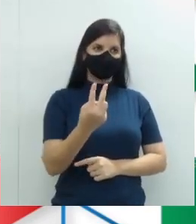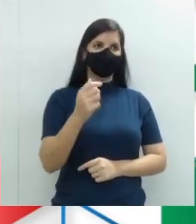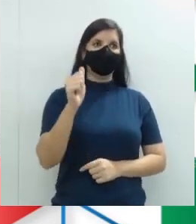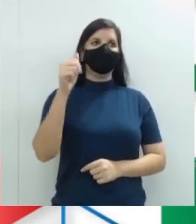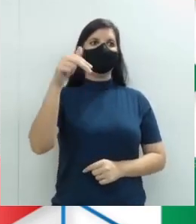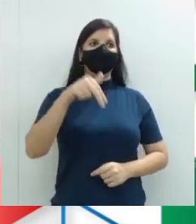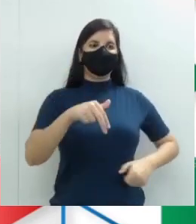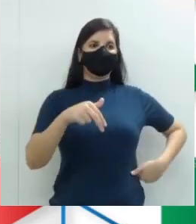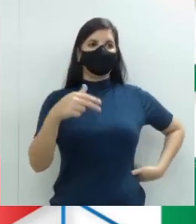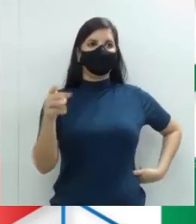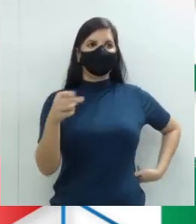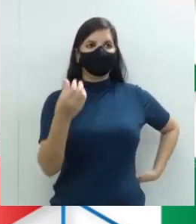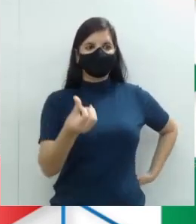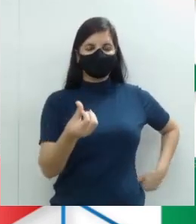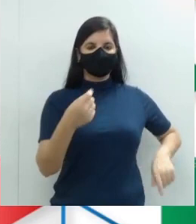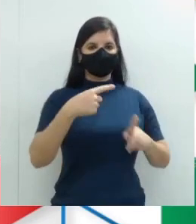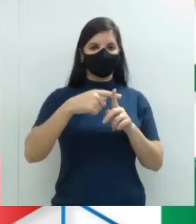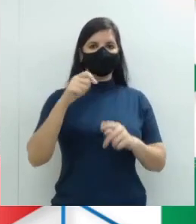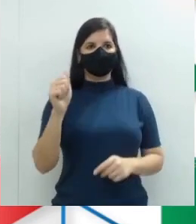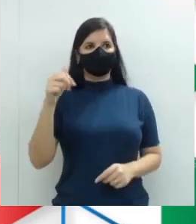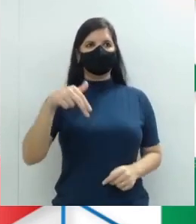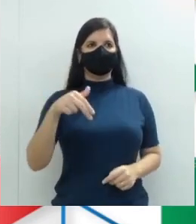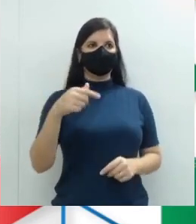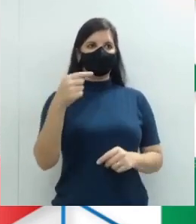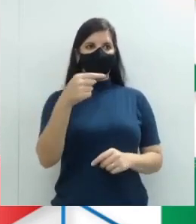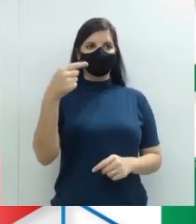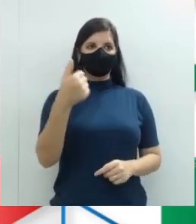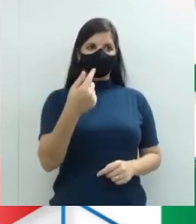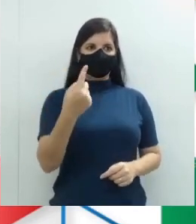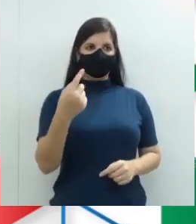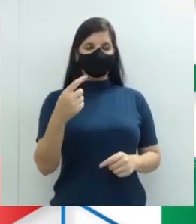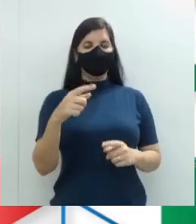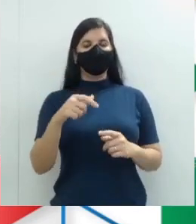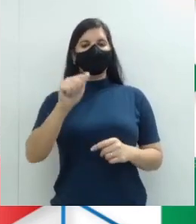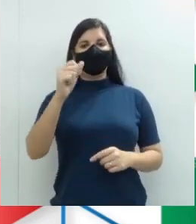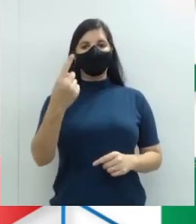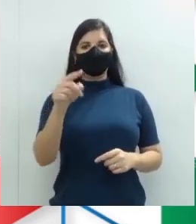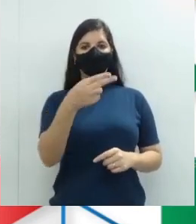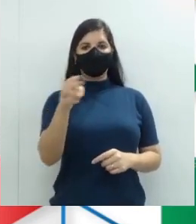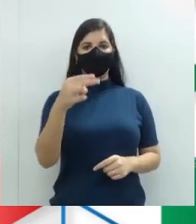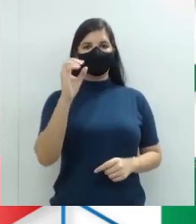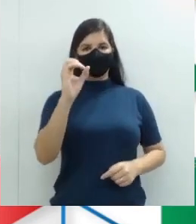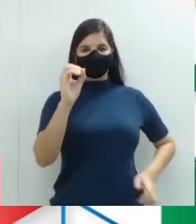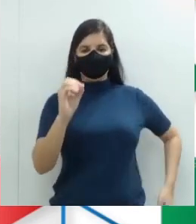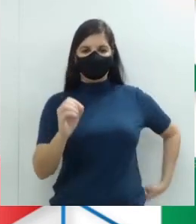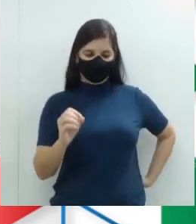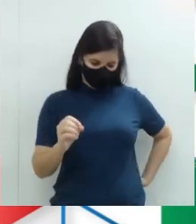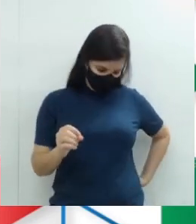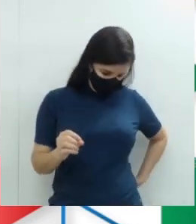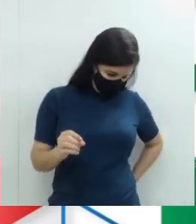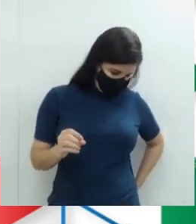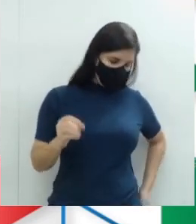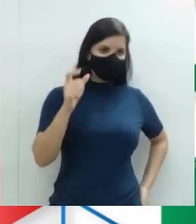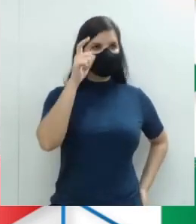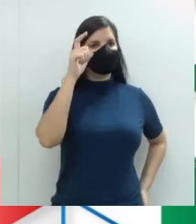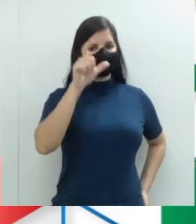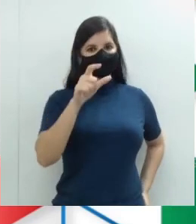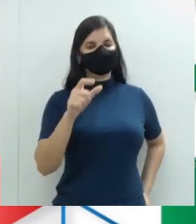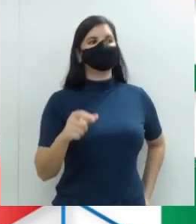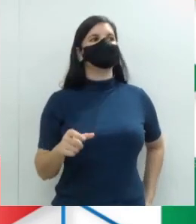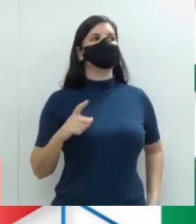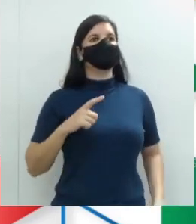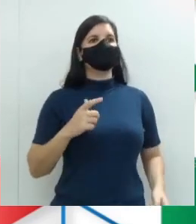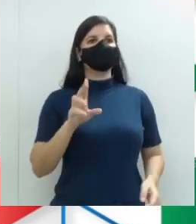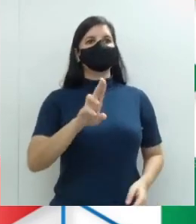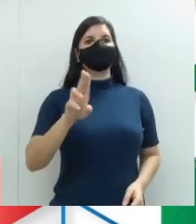segunda, AN é igual a 6 mais AN menos 1, dado que A1 é igual a 0. Interessante, né? Ele